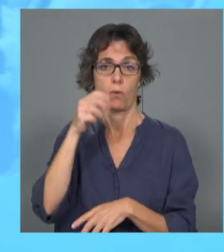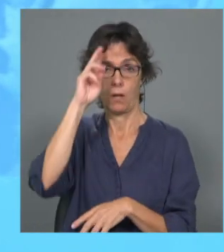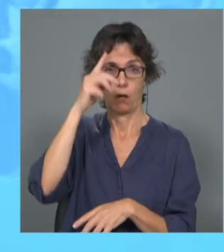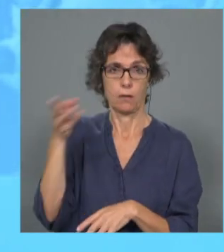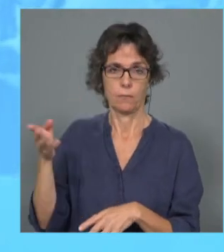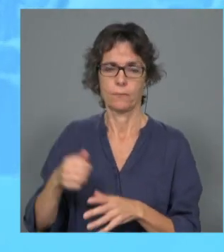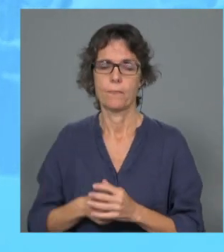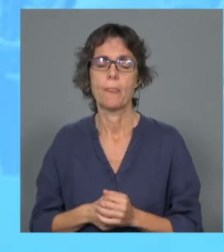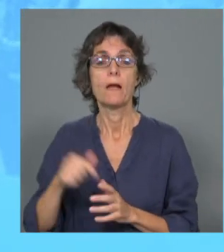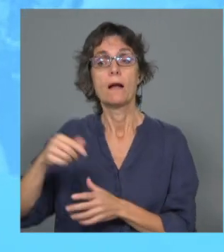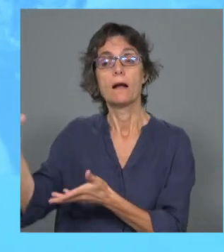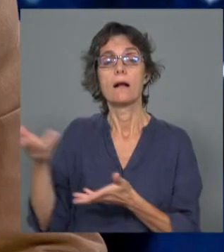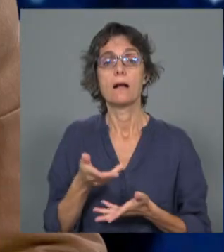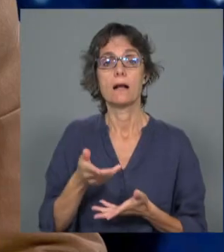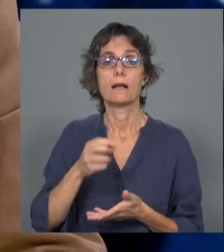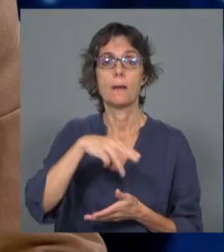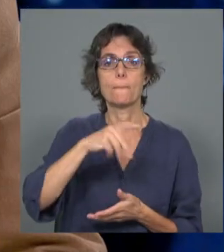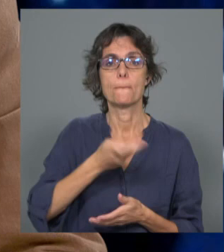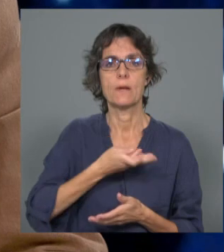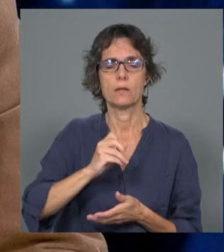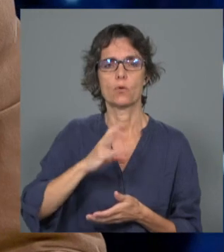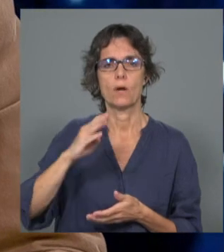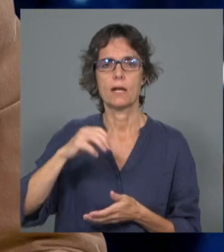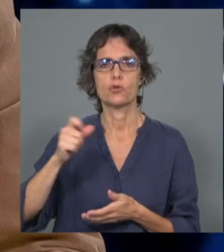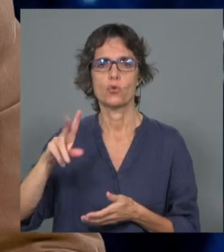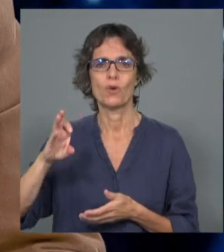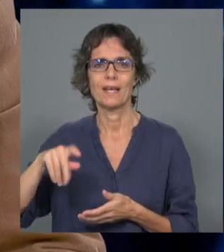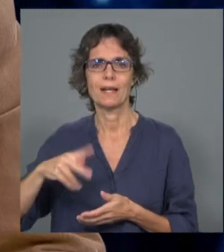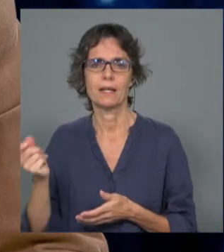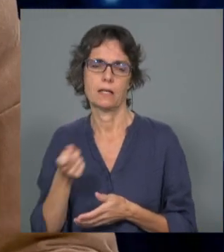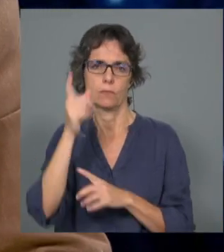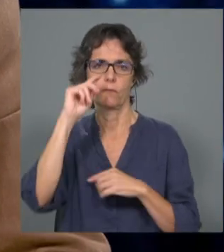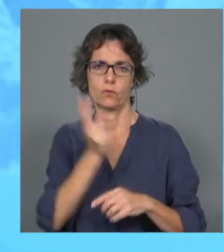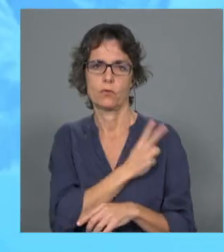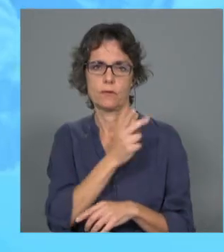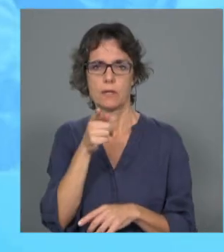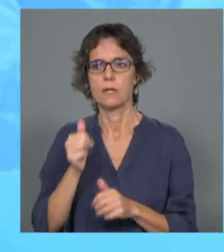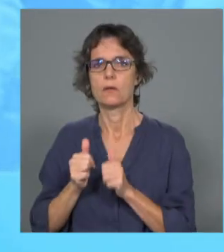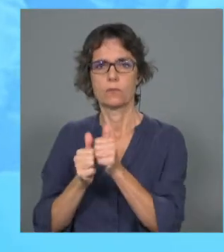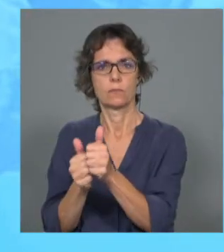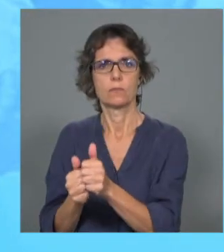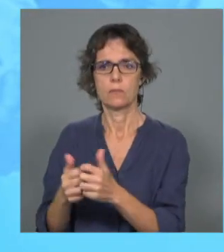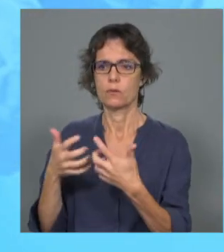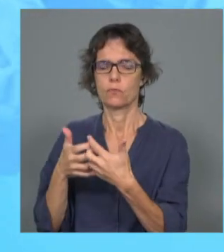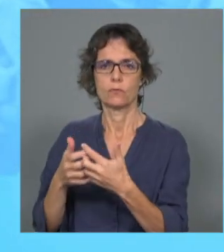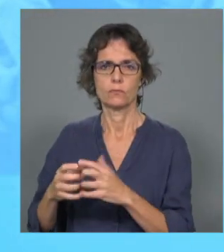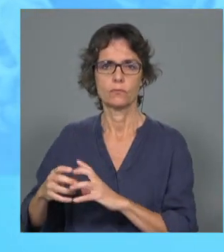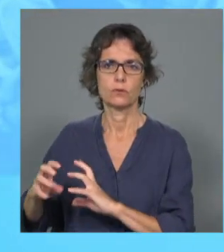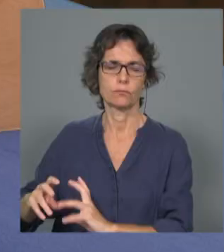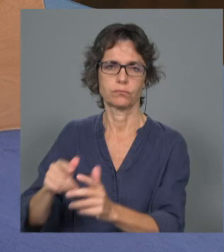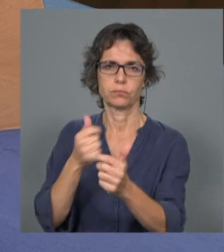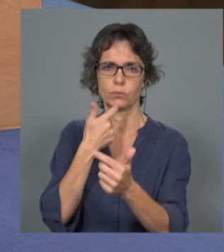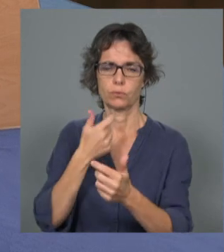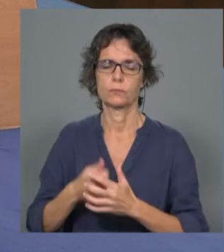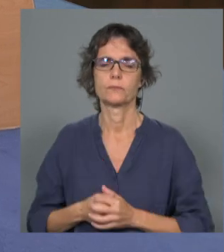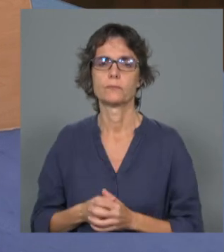nós a Mendo Castro Henriques, professor universitário, que tem acompanhado o evoluir deste conflito. Boa tarde, obrigado por